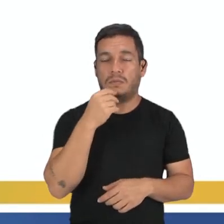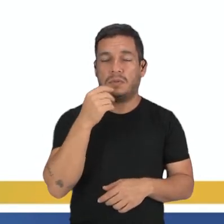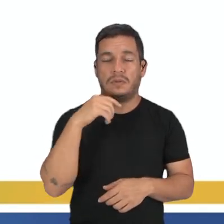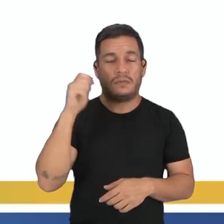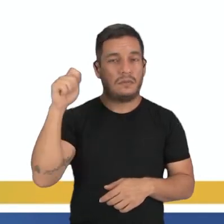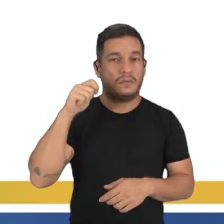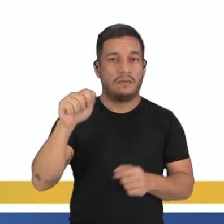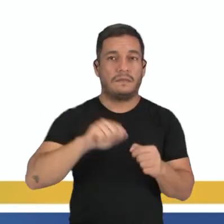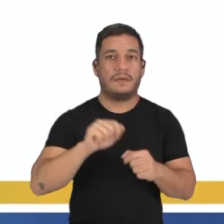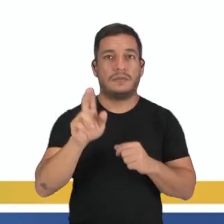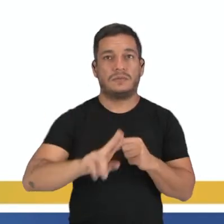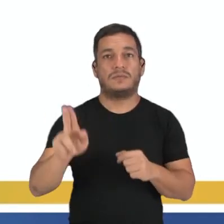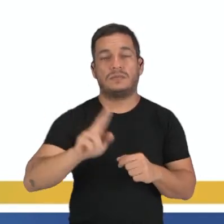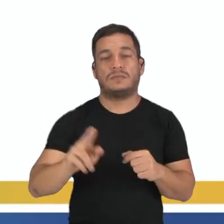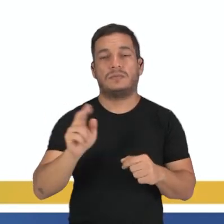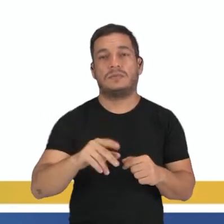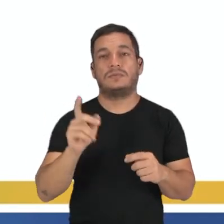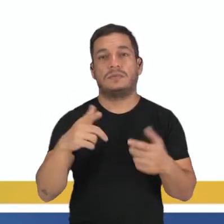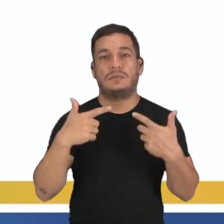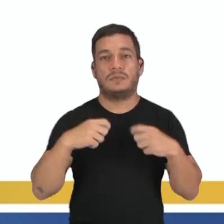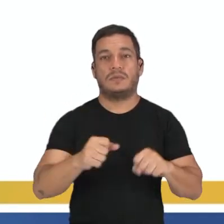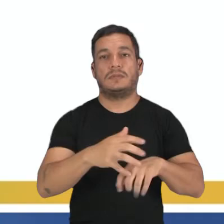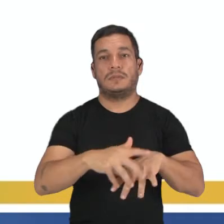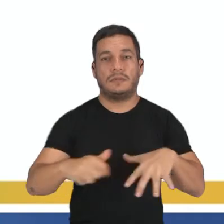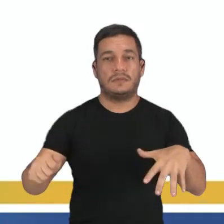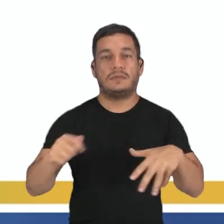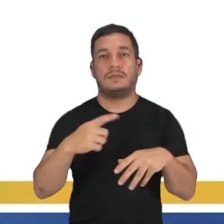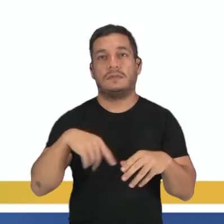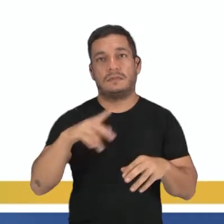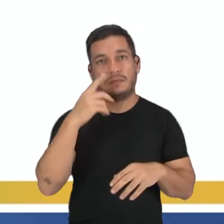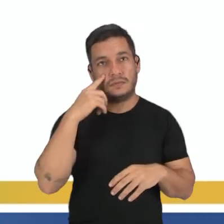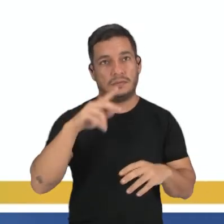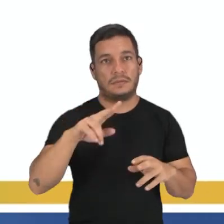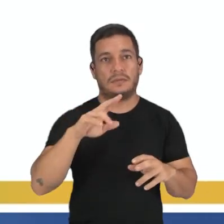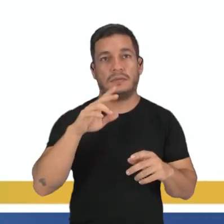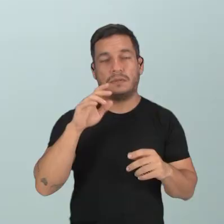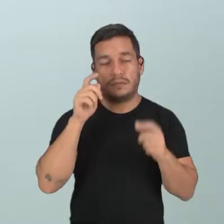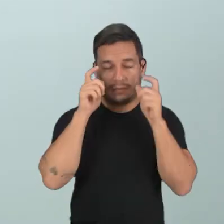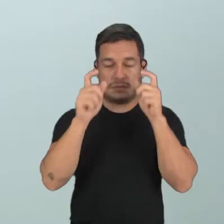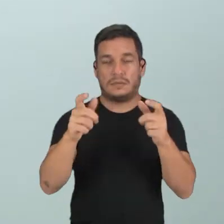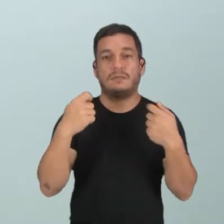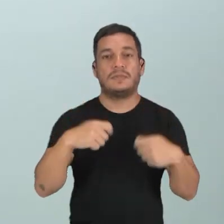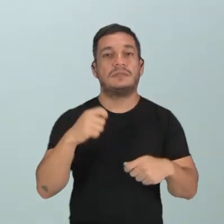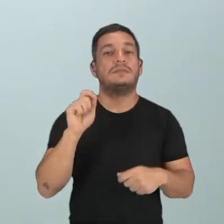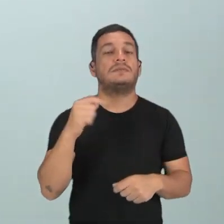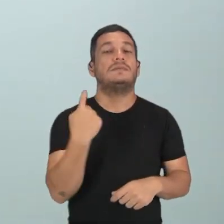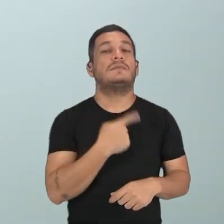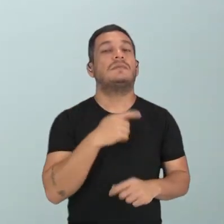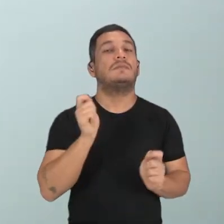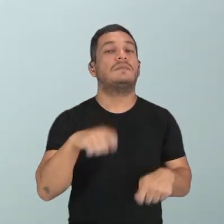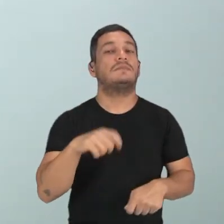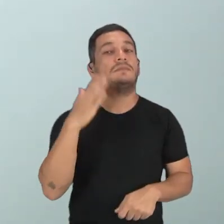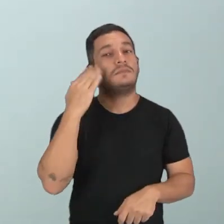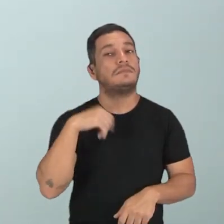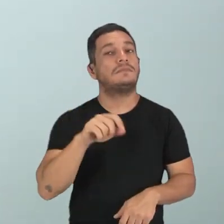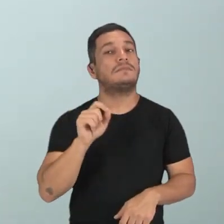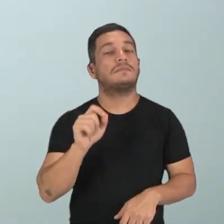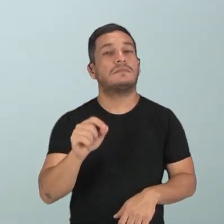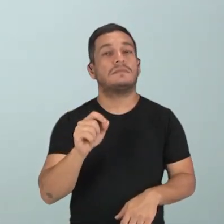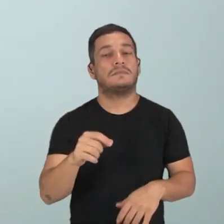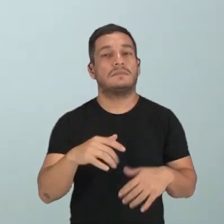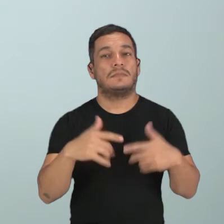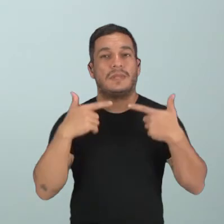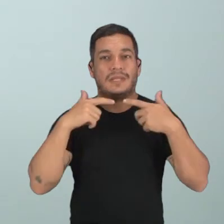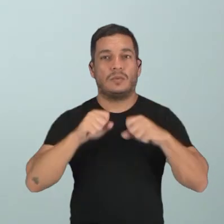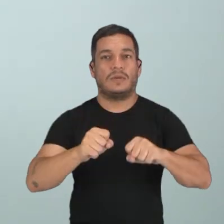figurada agora vamos perceber algo muito interessante é preciso que possamos saber o que